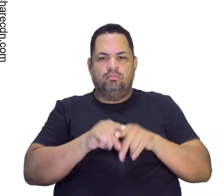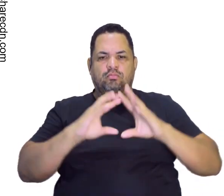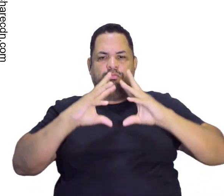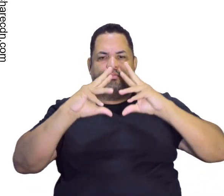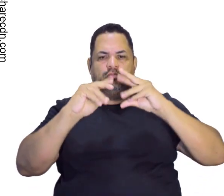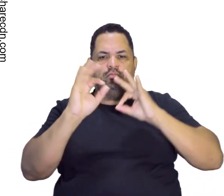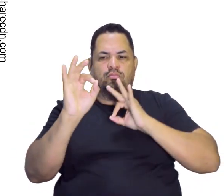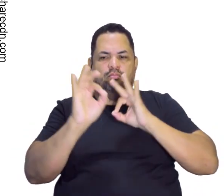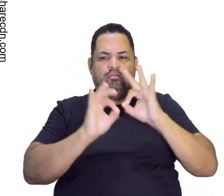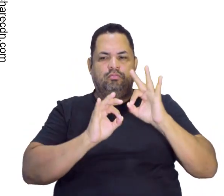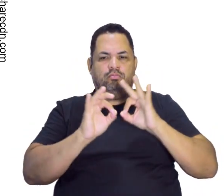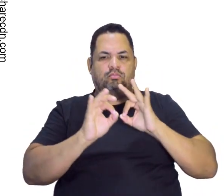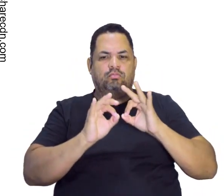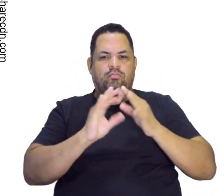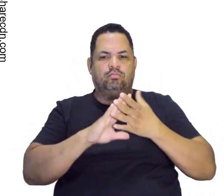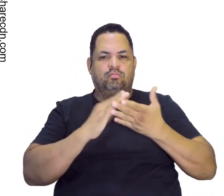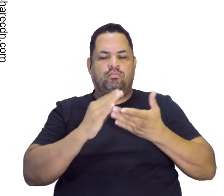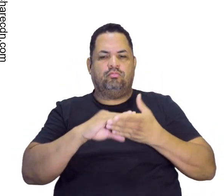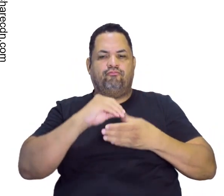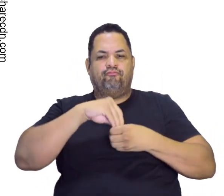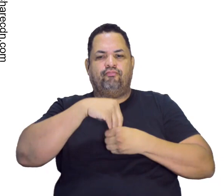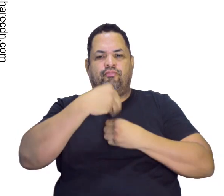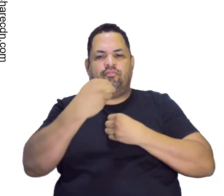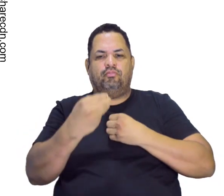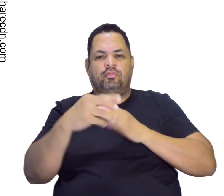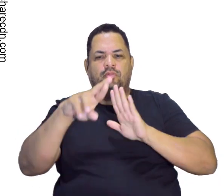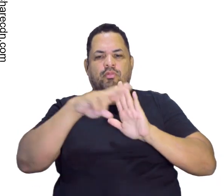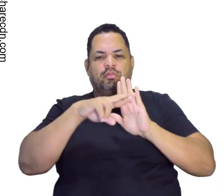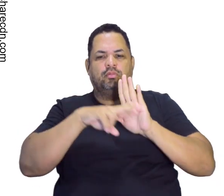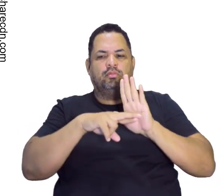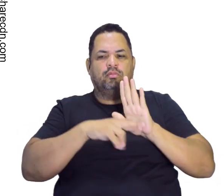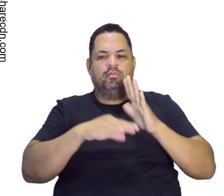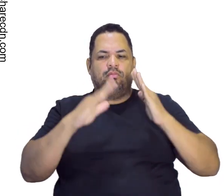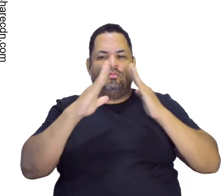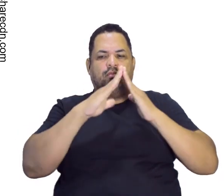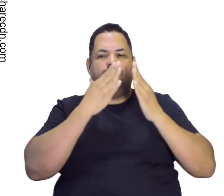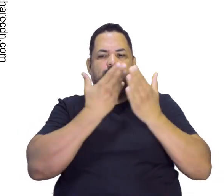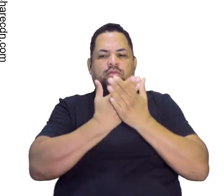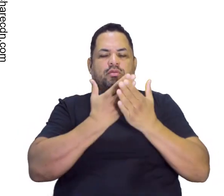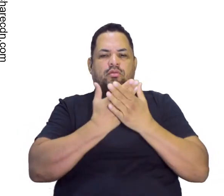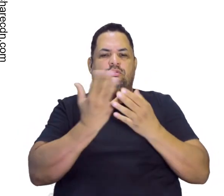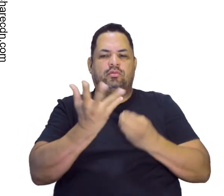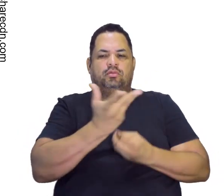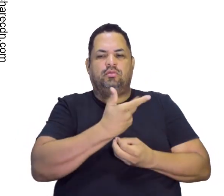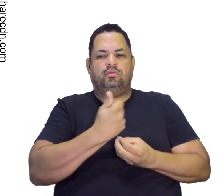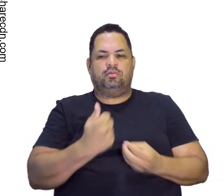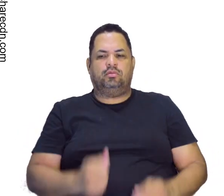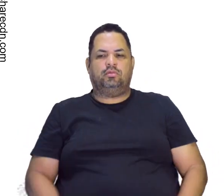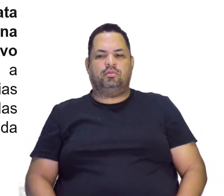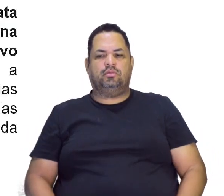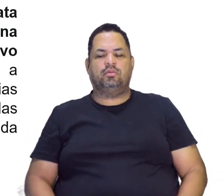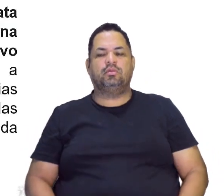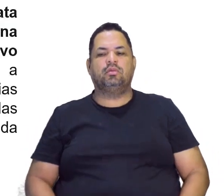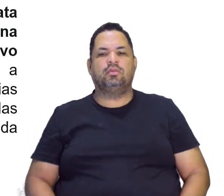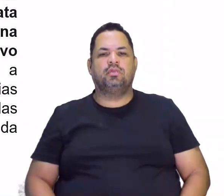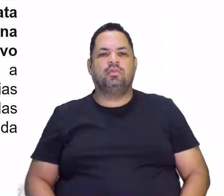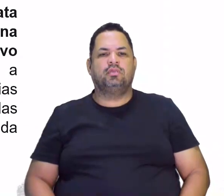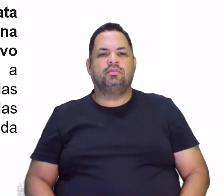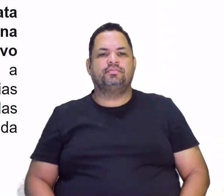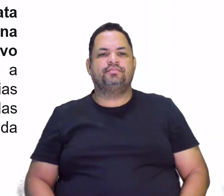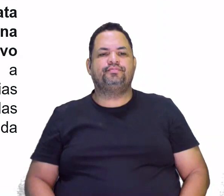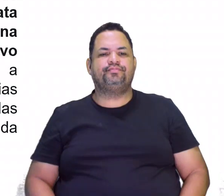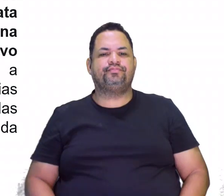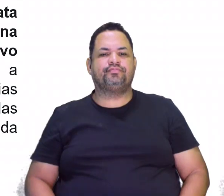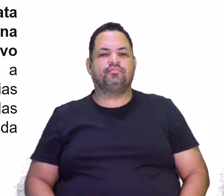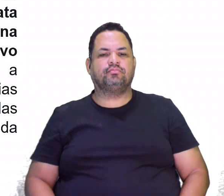todas que fogem do regiso do academicismo então indo à frente